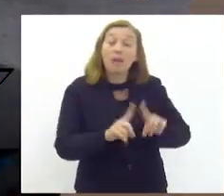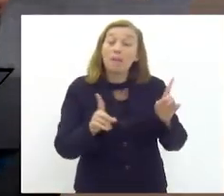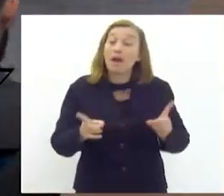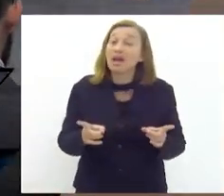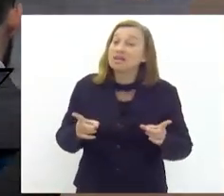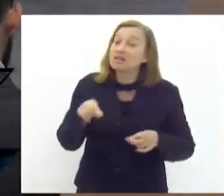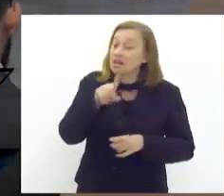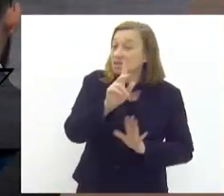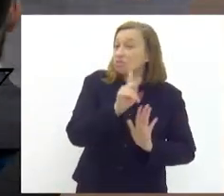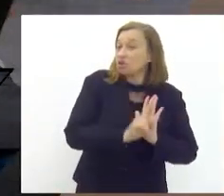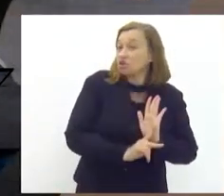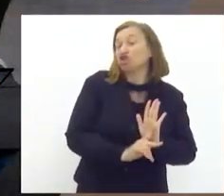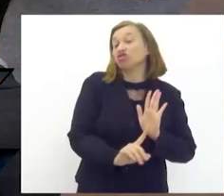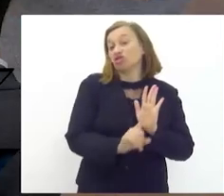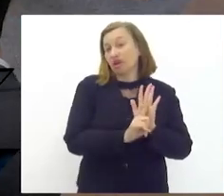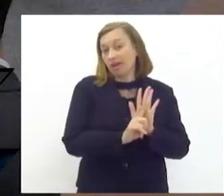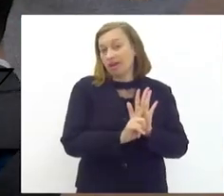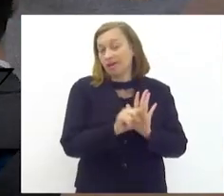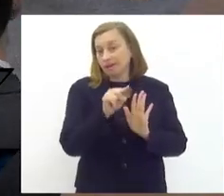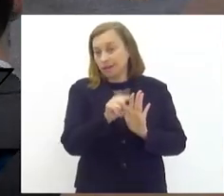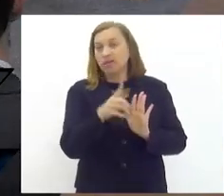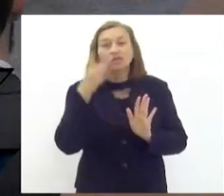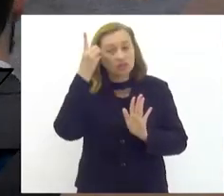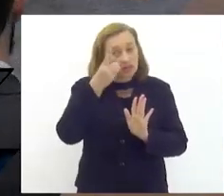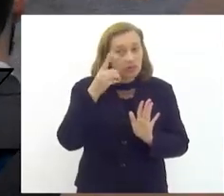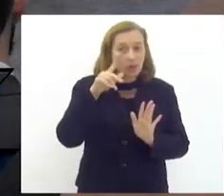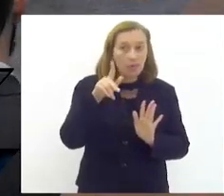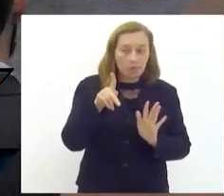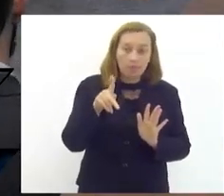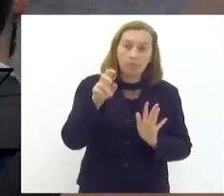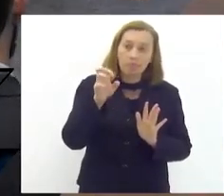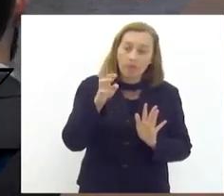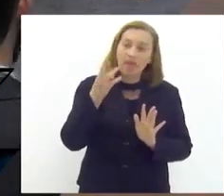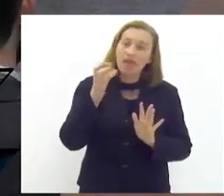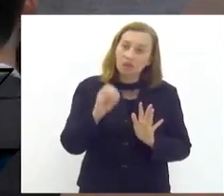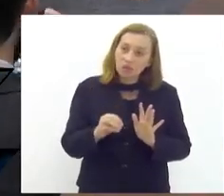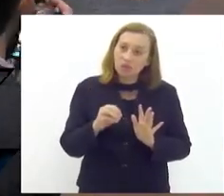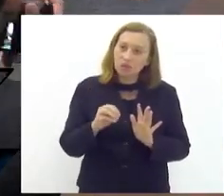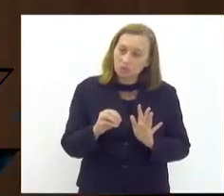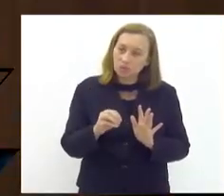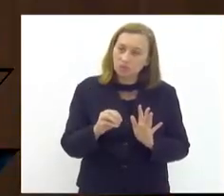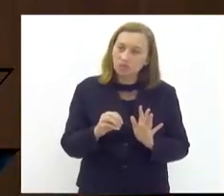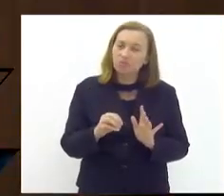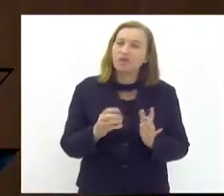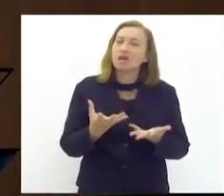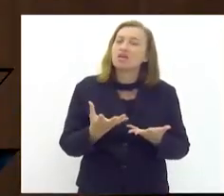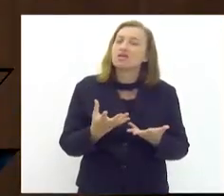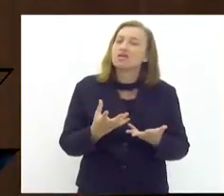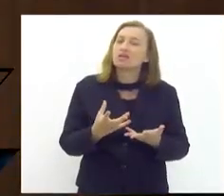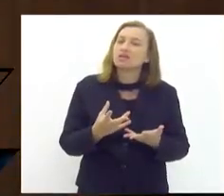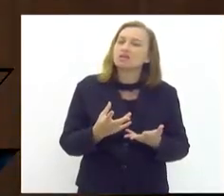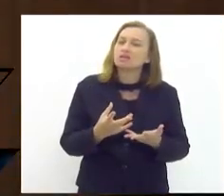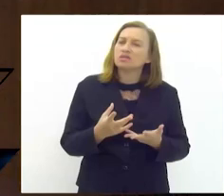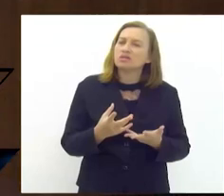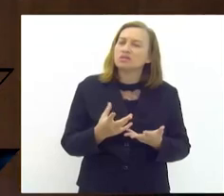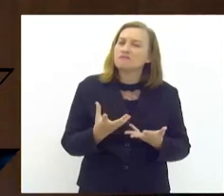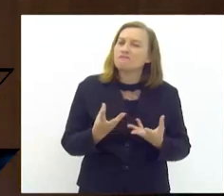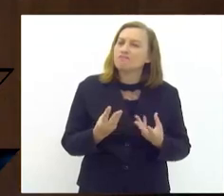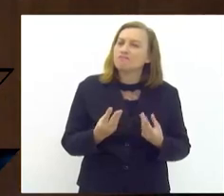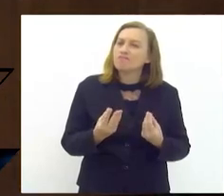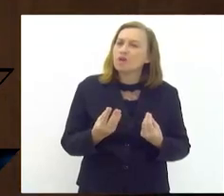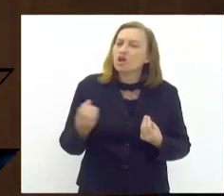esse projeto de lei do deputado Pedro Ricardo na verdade vem que vem com essa